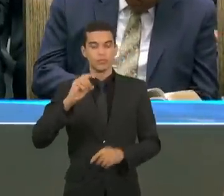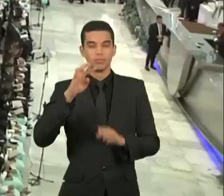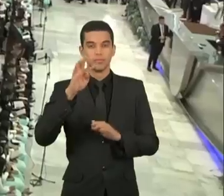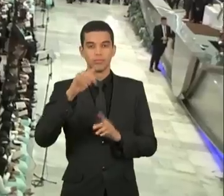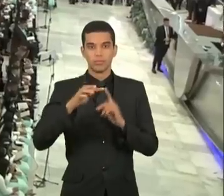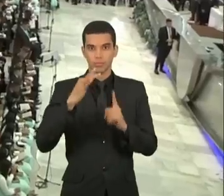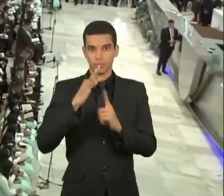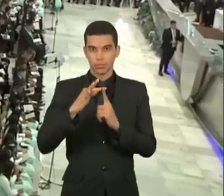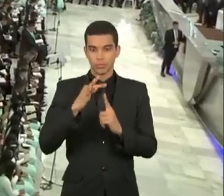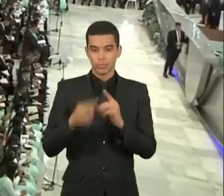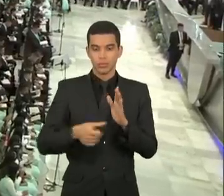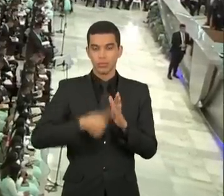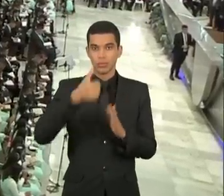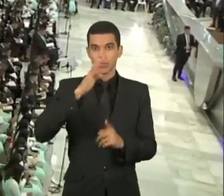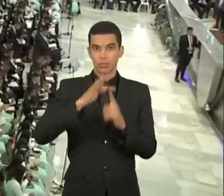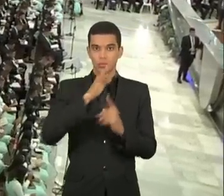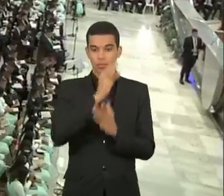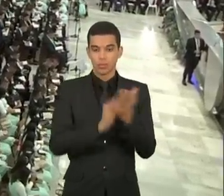diga amém.